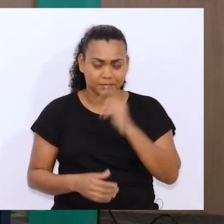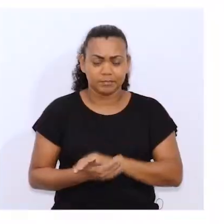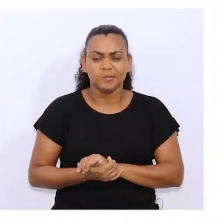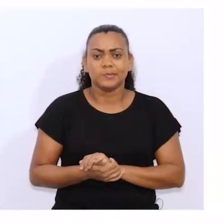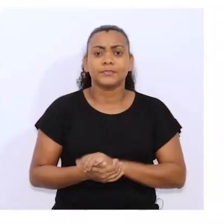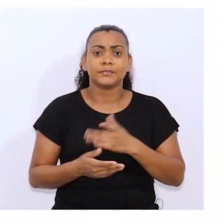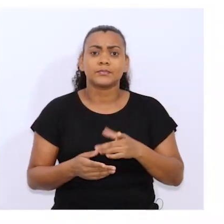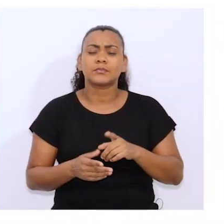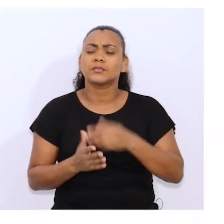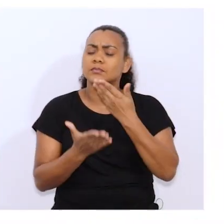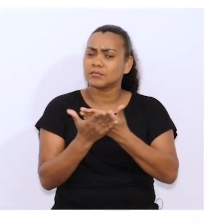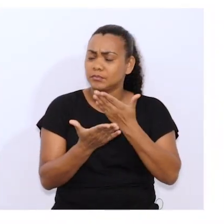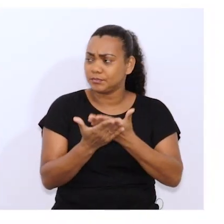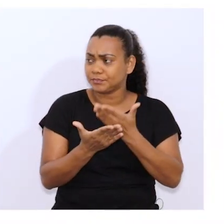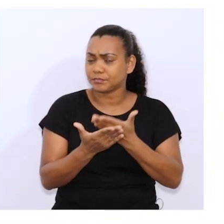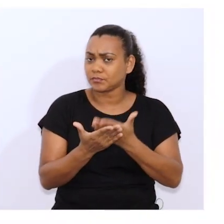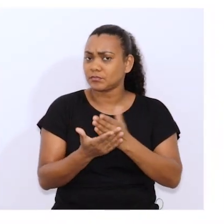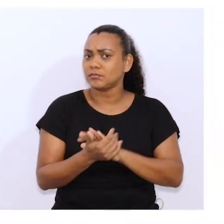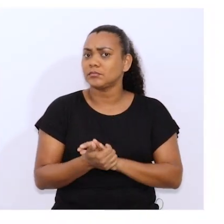contudo, estude